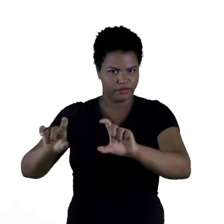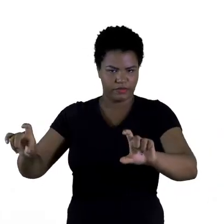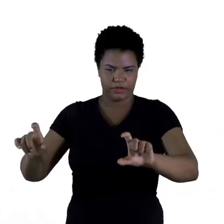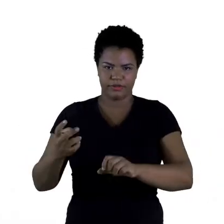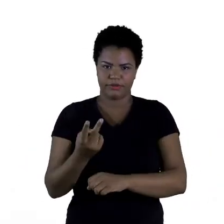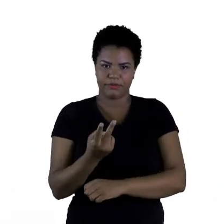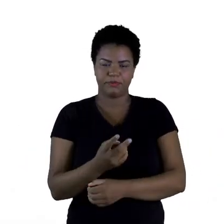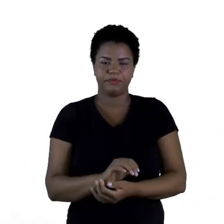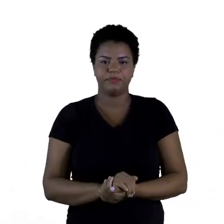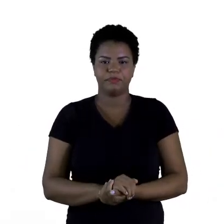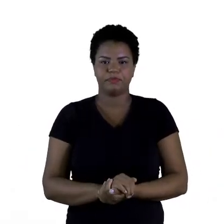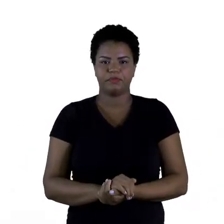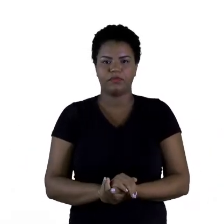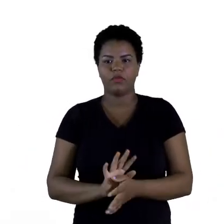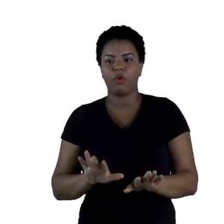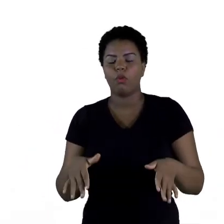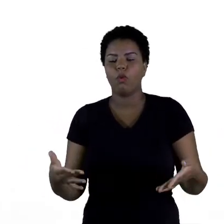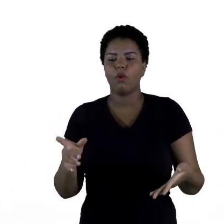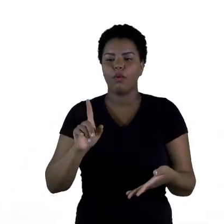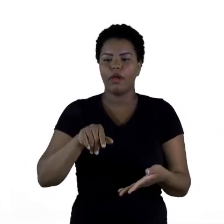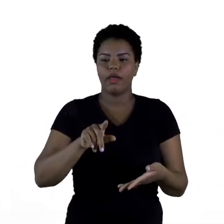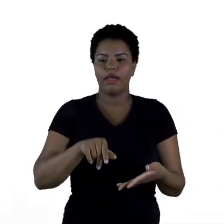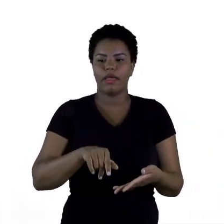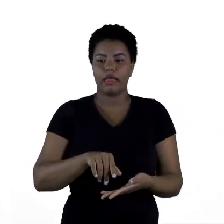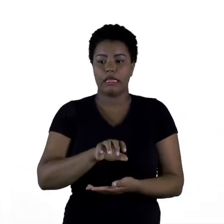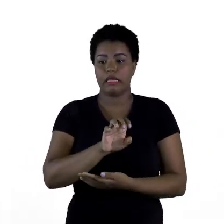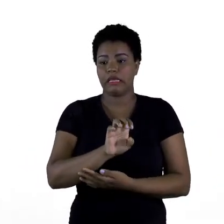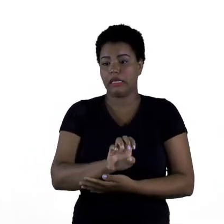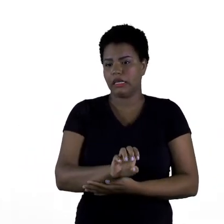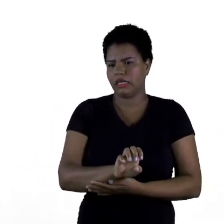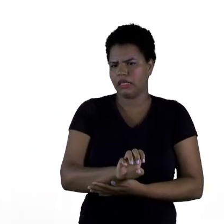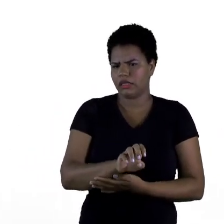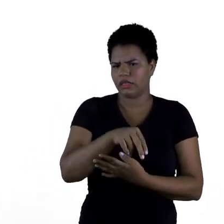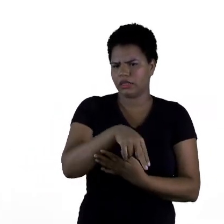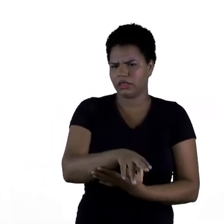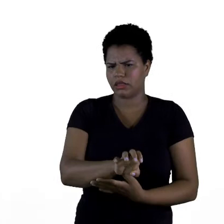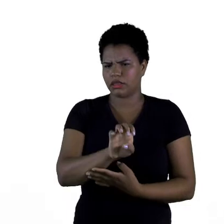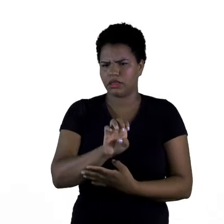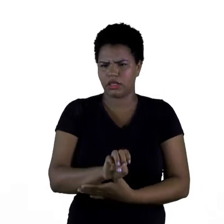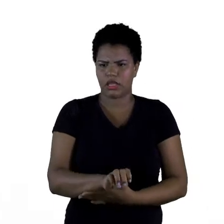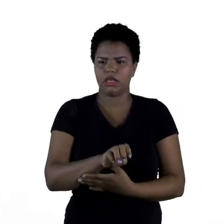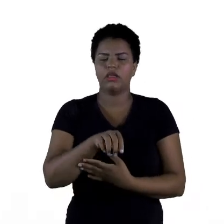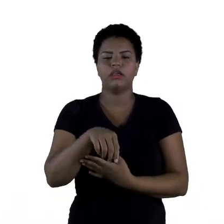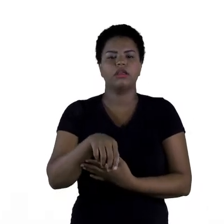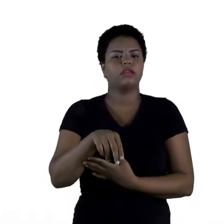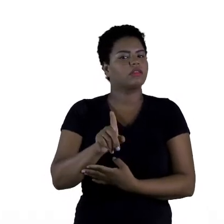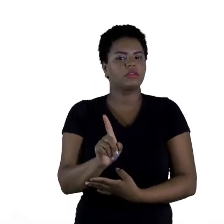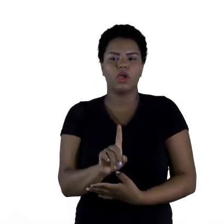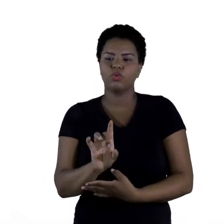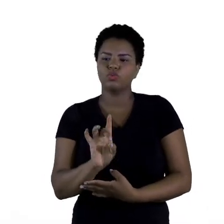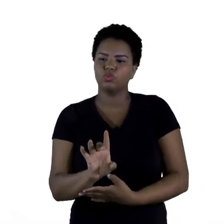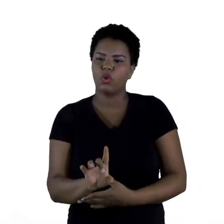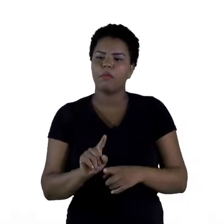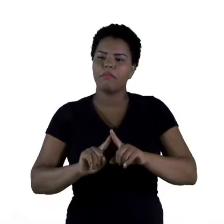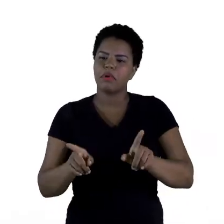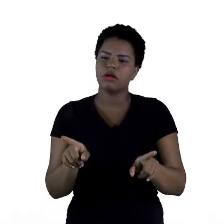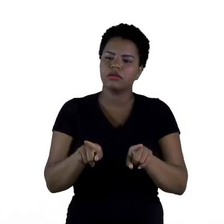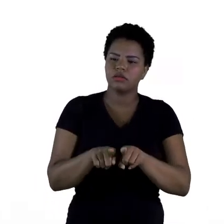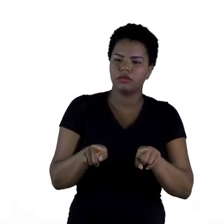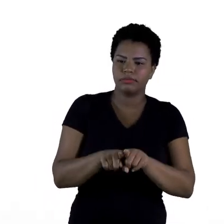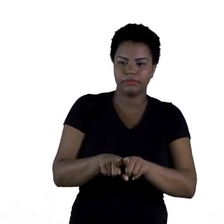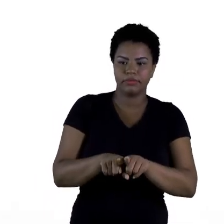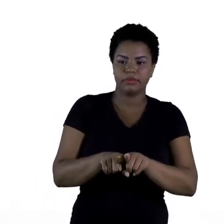elas? E, nem, não só, mas também,